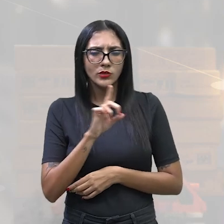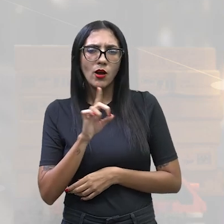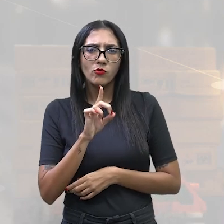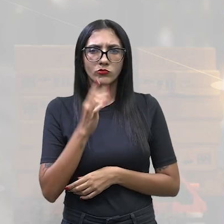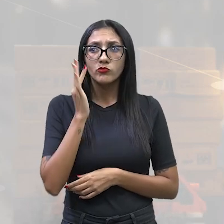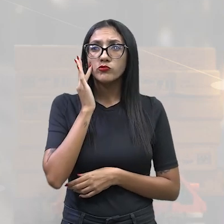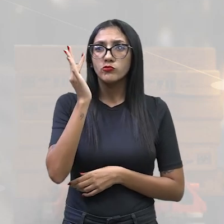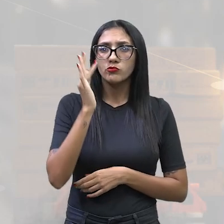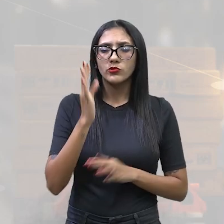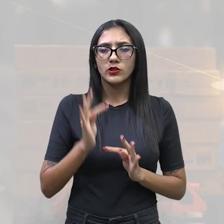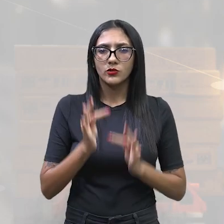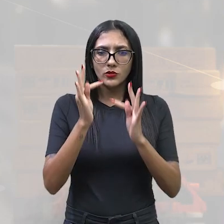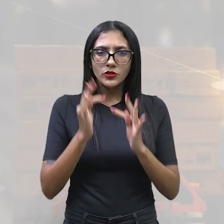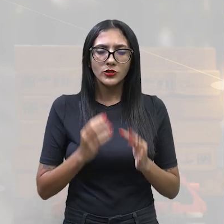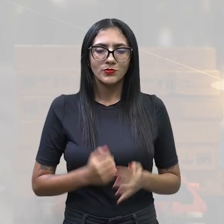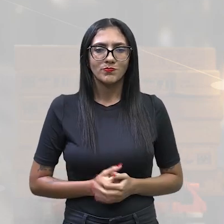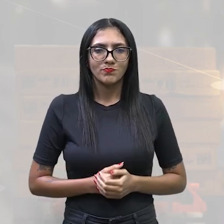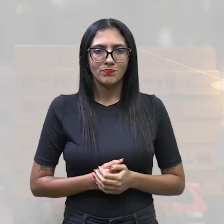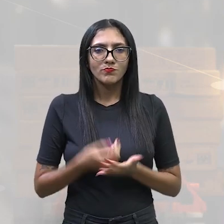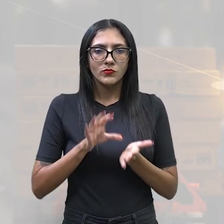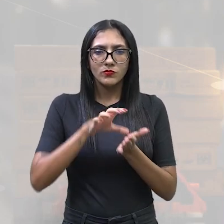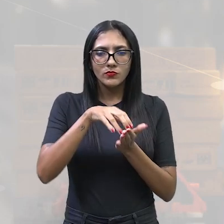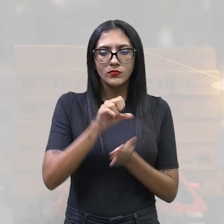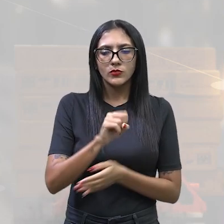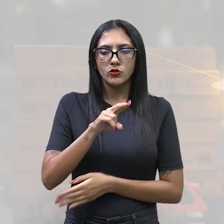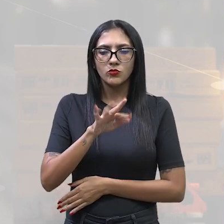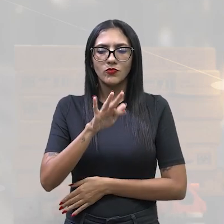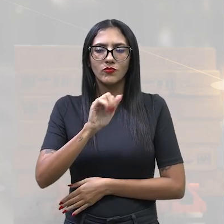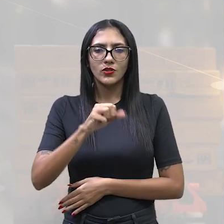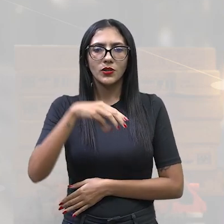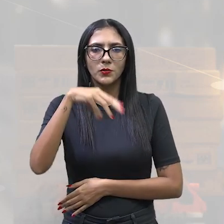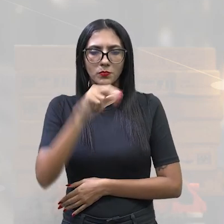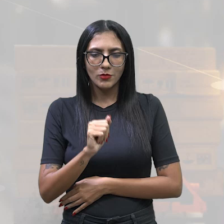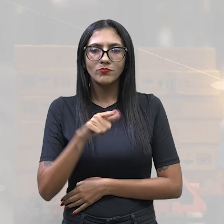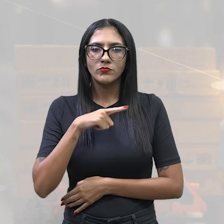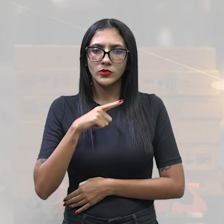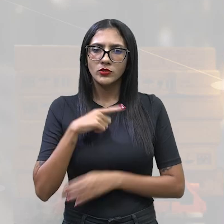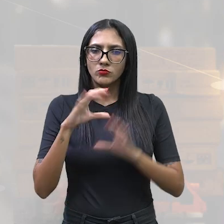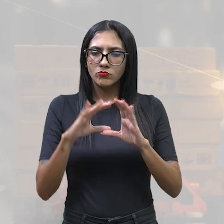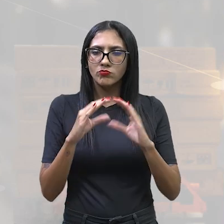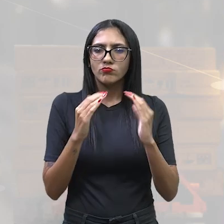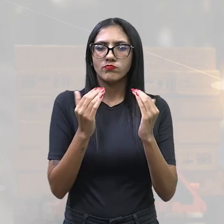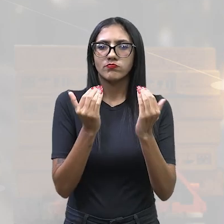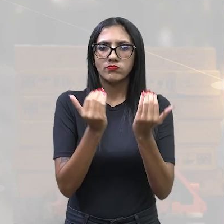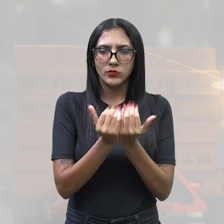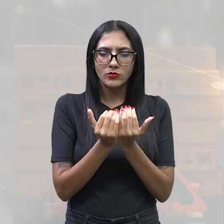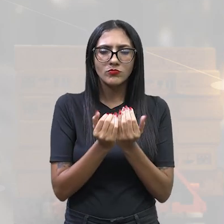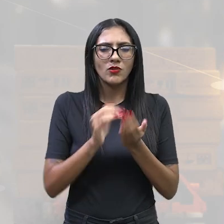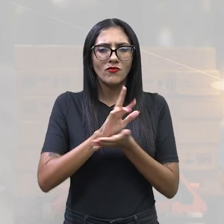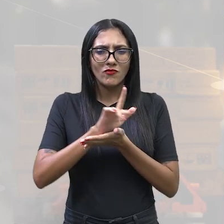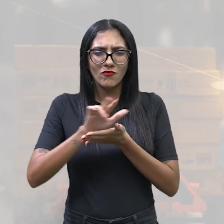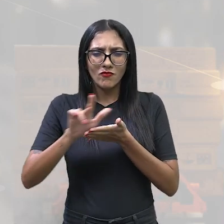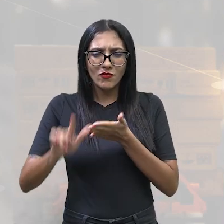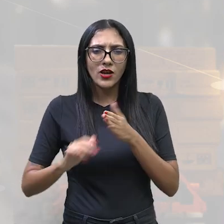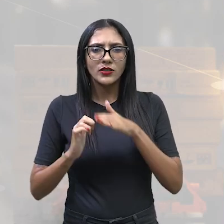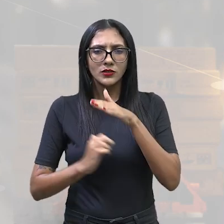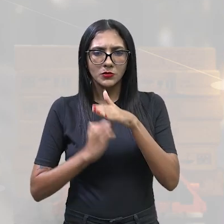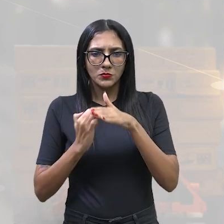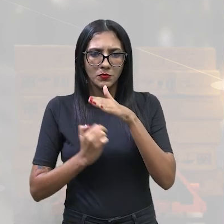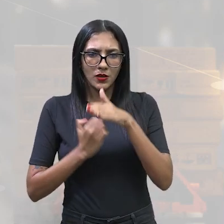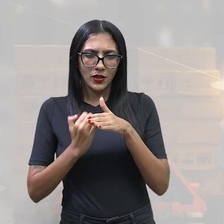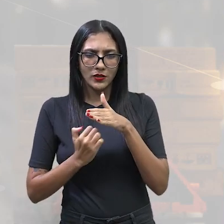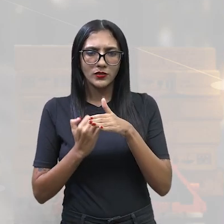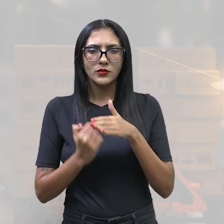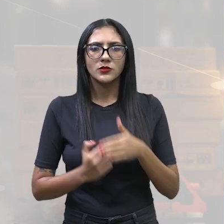ver aí, a SUFRAMA sediou o encontro da Federação das Indústrias em agosto de 2024 com instituições de ensino